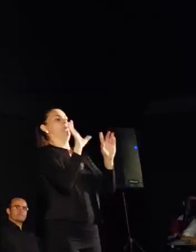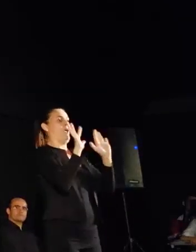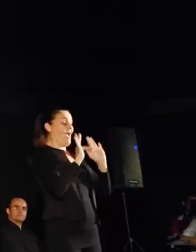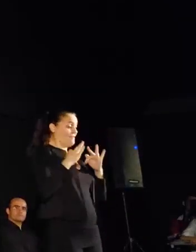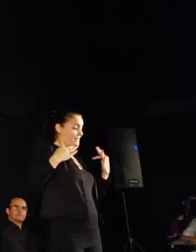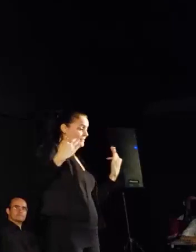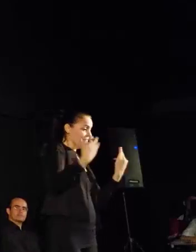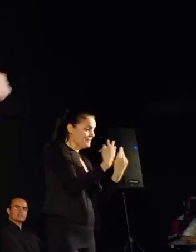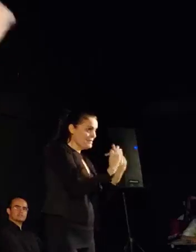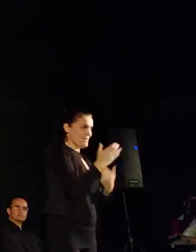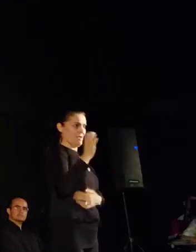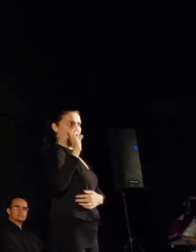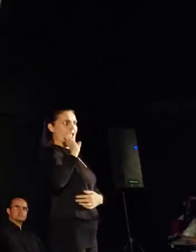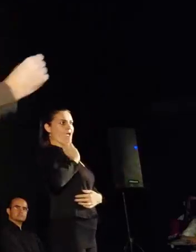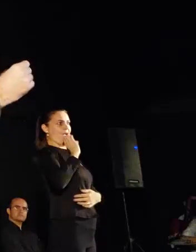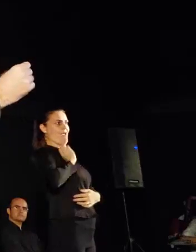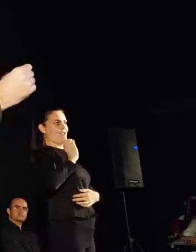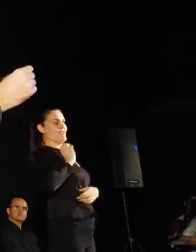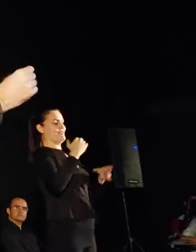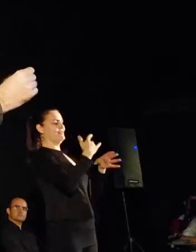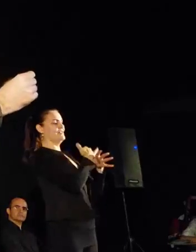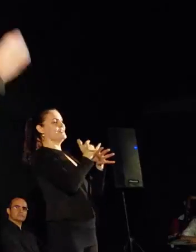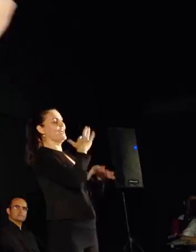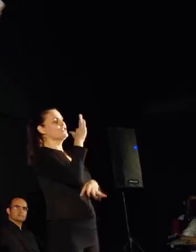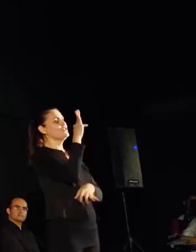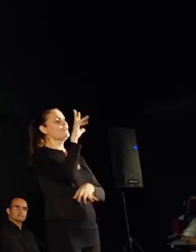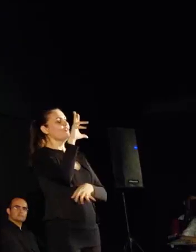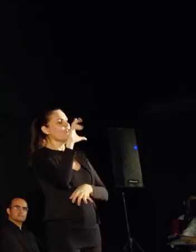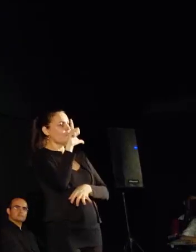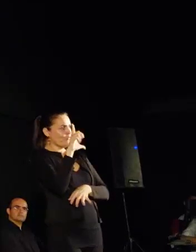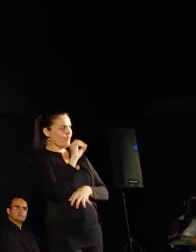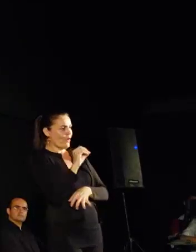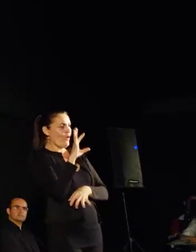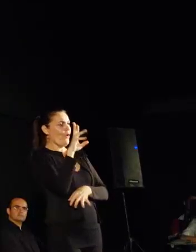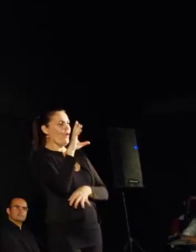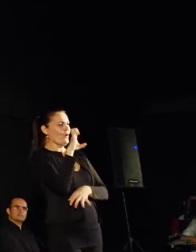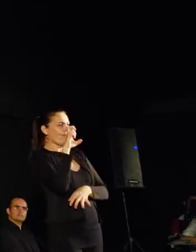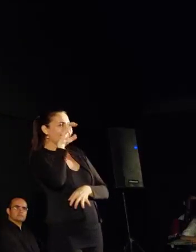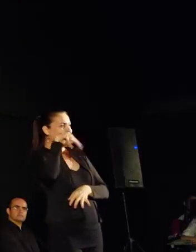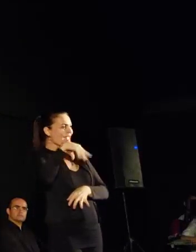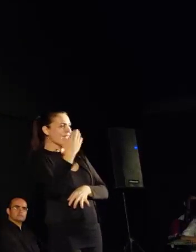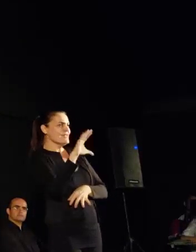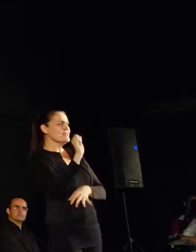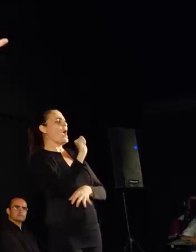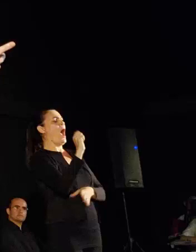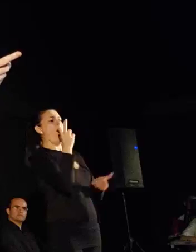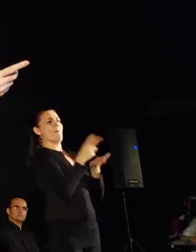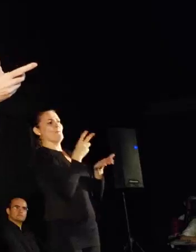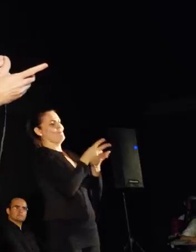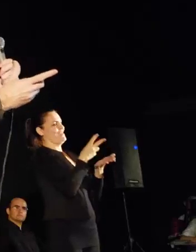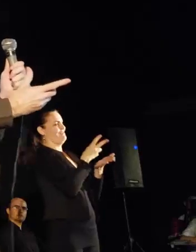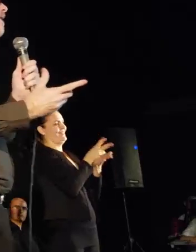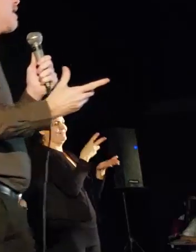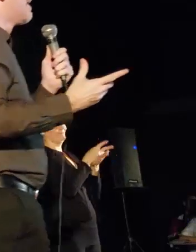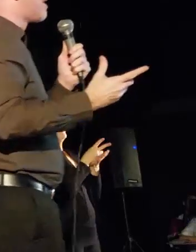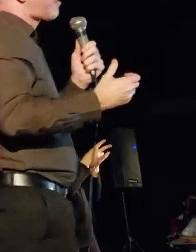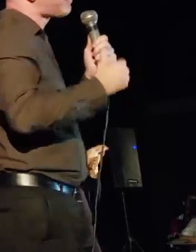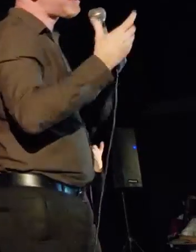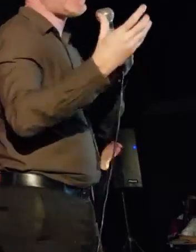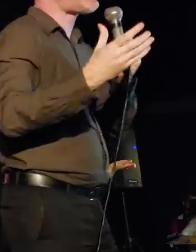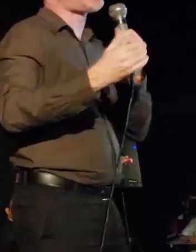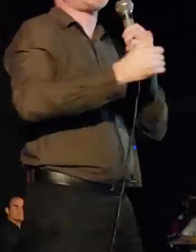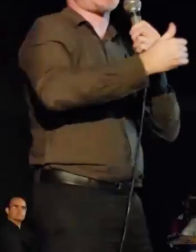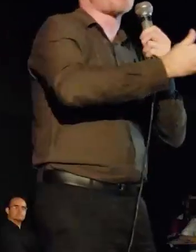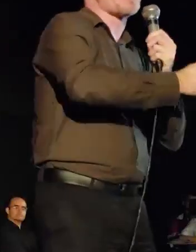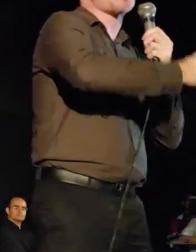ricas de Florença são as mesmas E com certeza deve ser por mérito, viu? Com